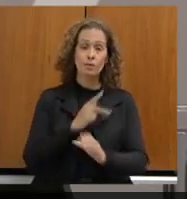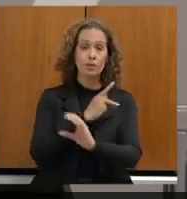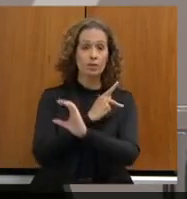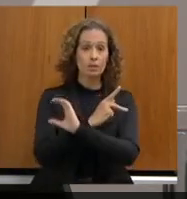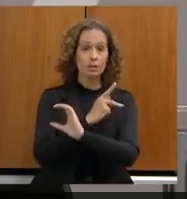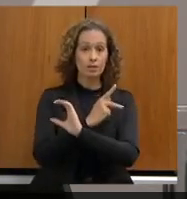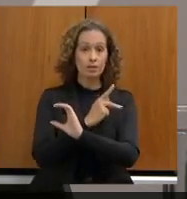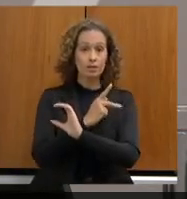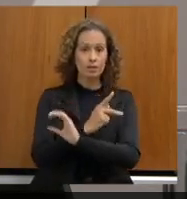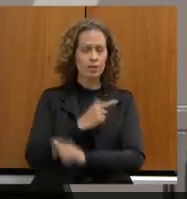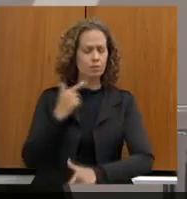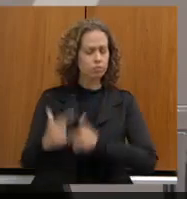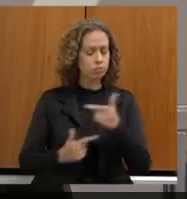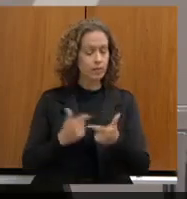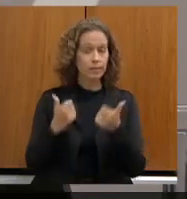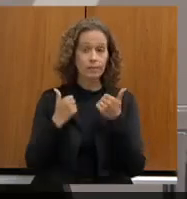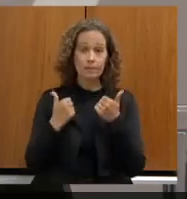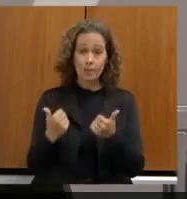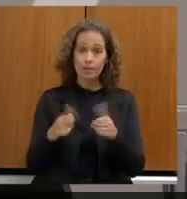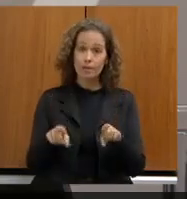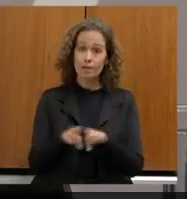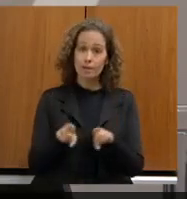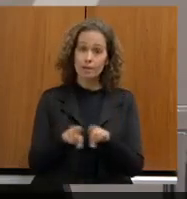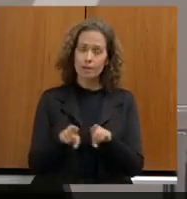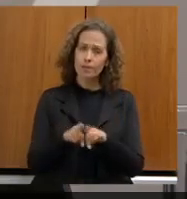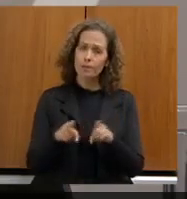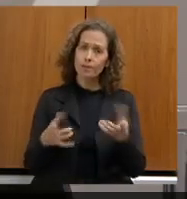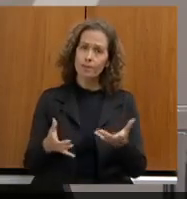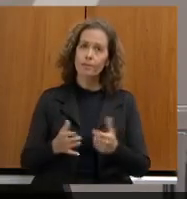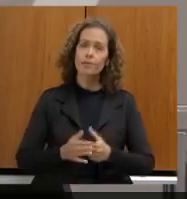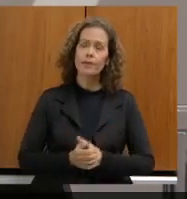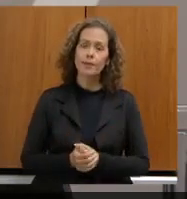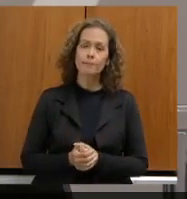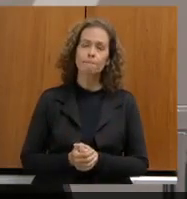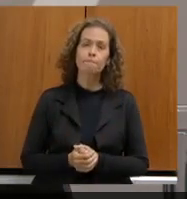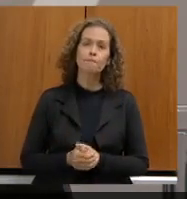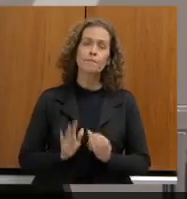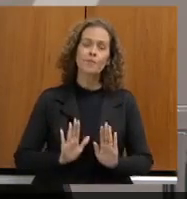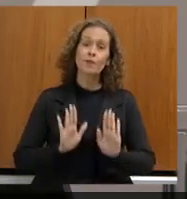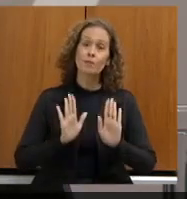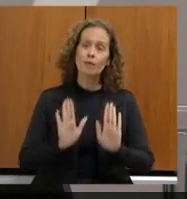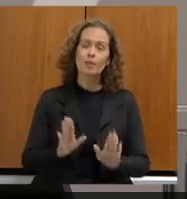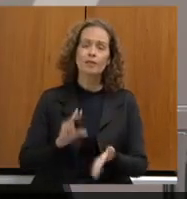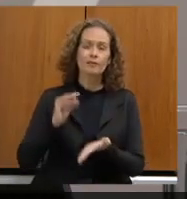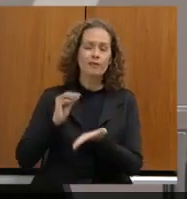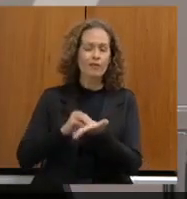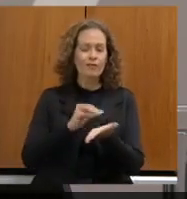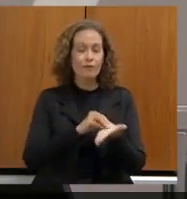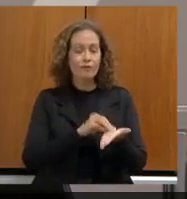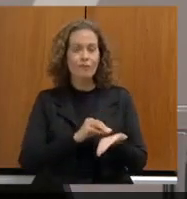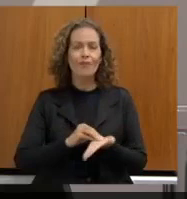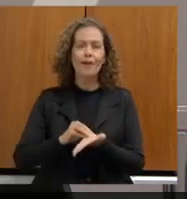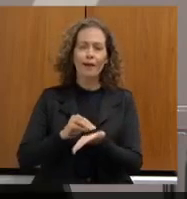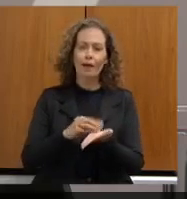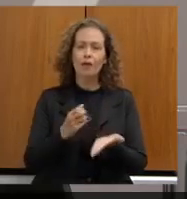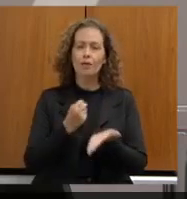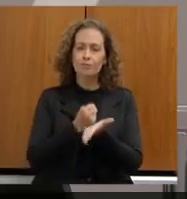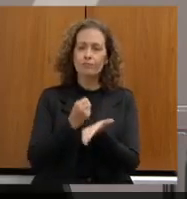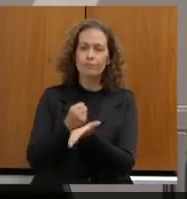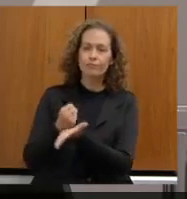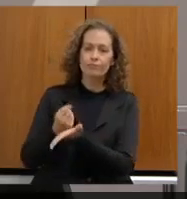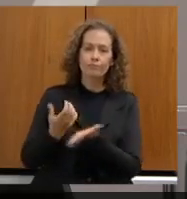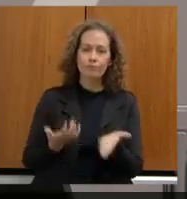Tem trabalhado muito bem apesar das pouquíssimas condições que ainda estão colocadas para eles